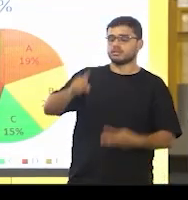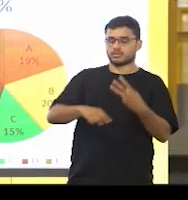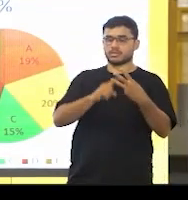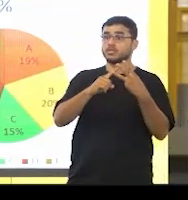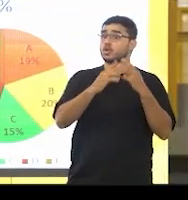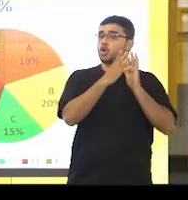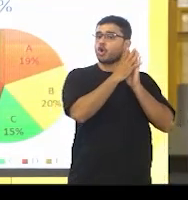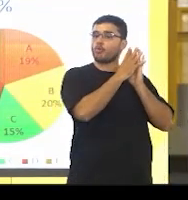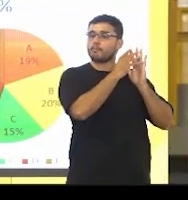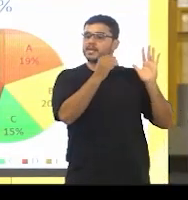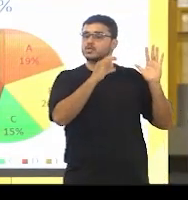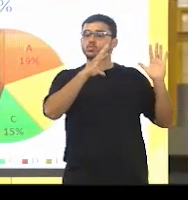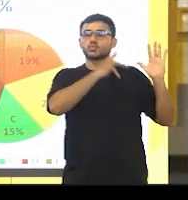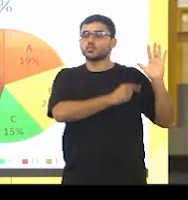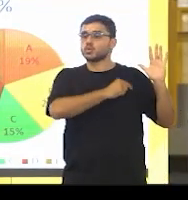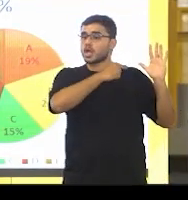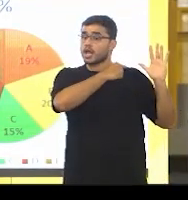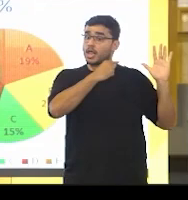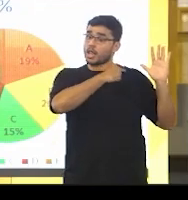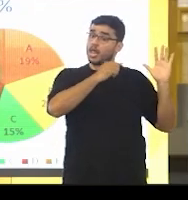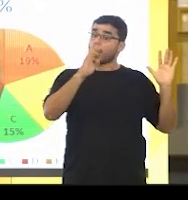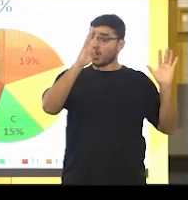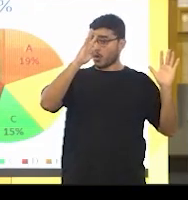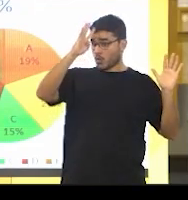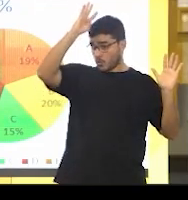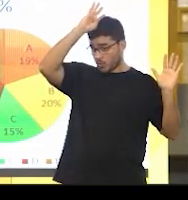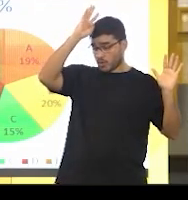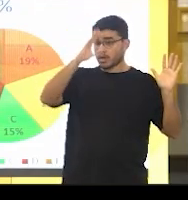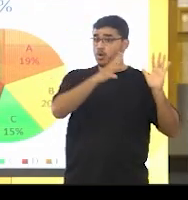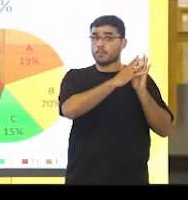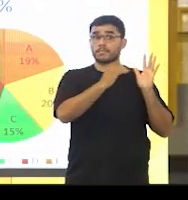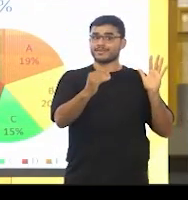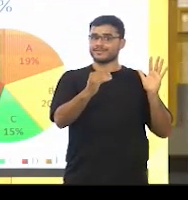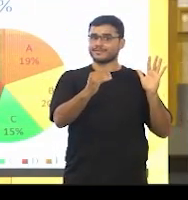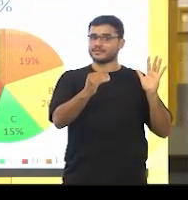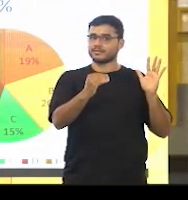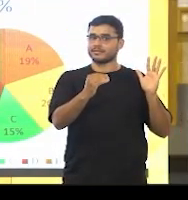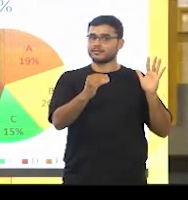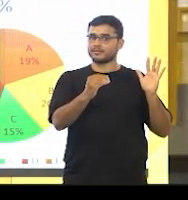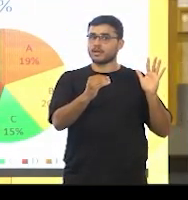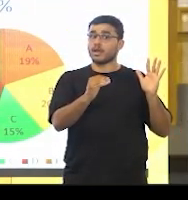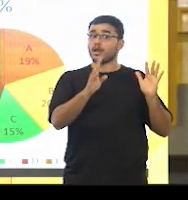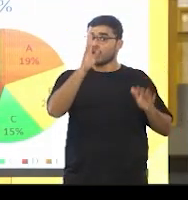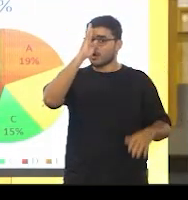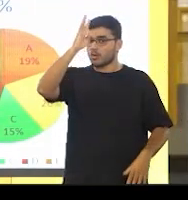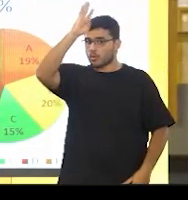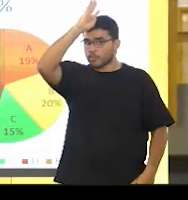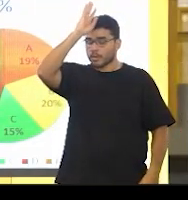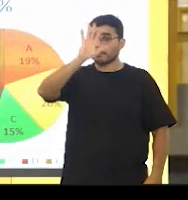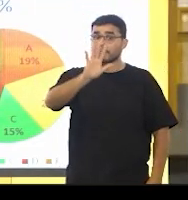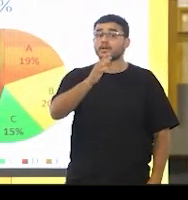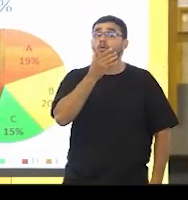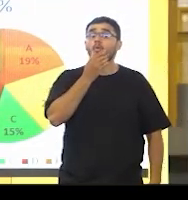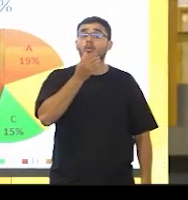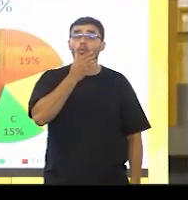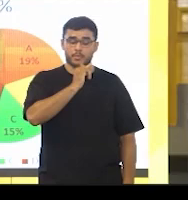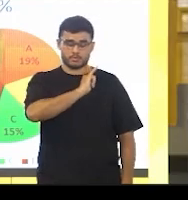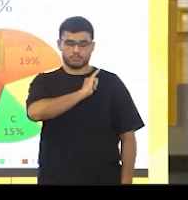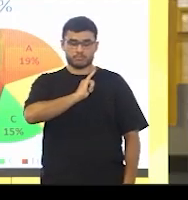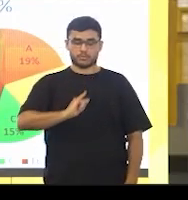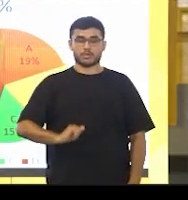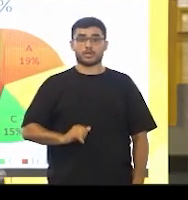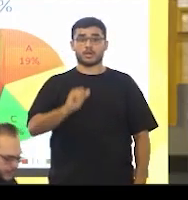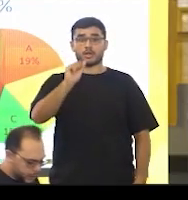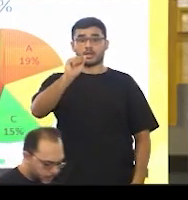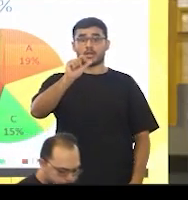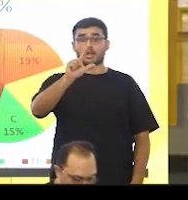culturais de Roma. Alexandre, que veio antes, não fez assim. Sabe como é que o Alexandre fazia? Me ajuda aqui, bebês, ó.